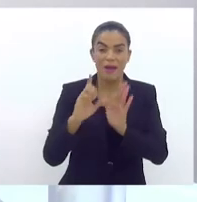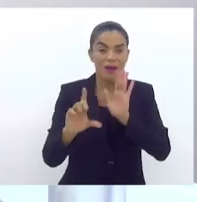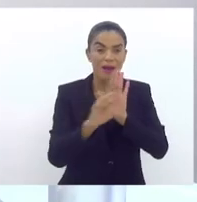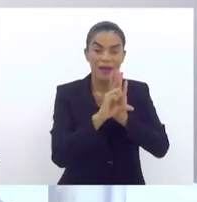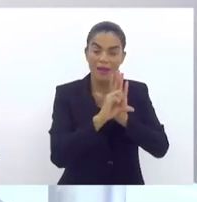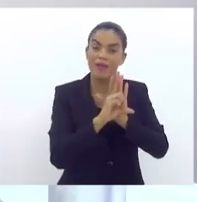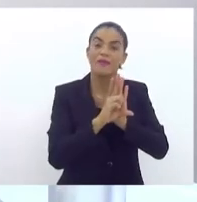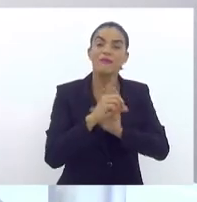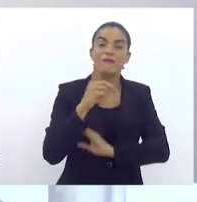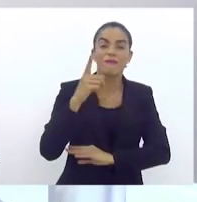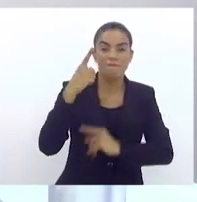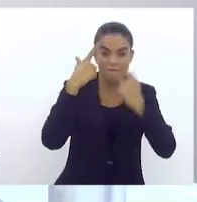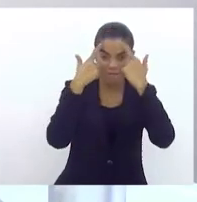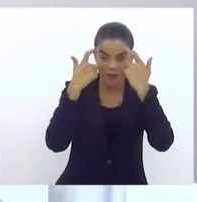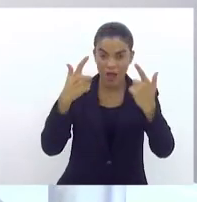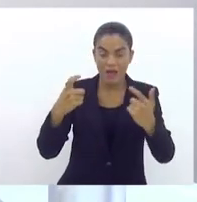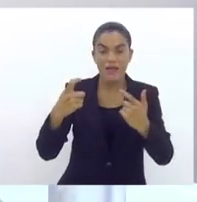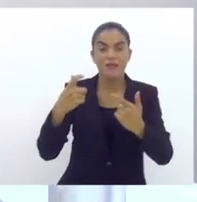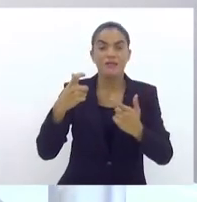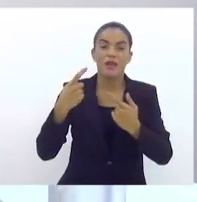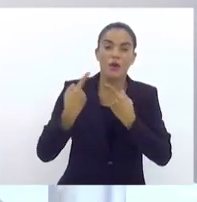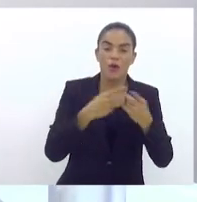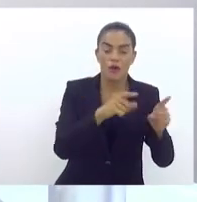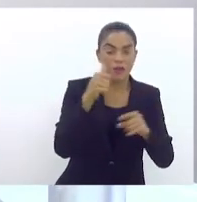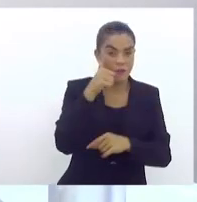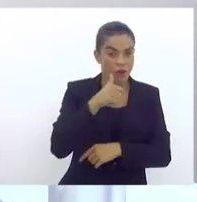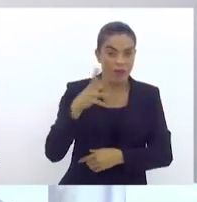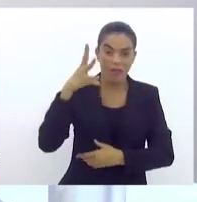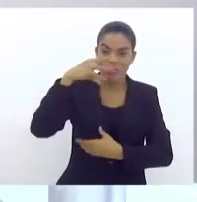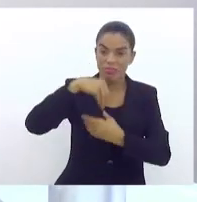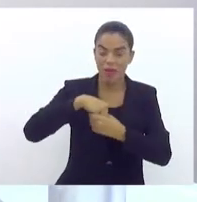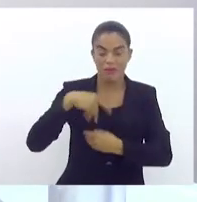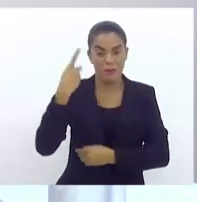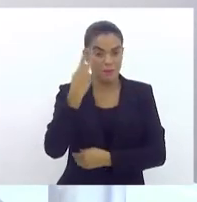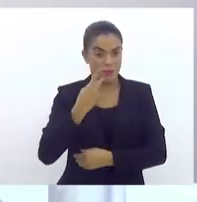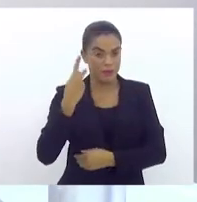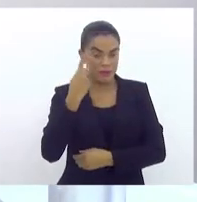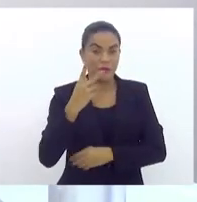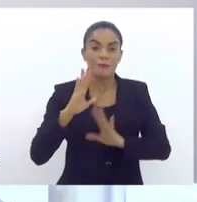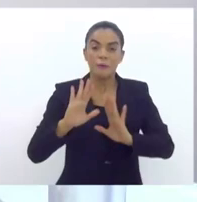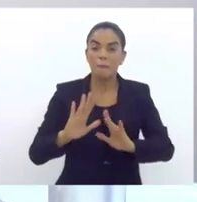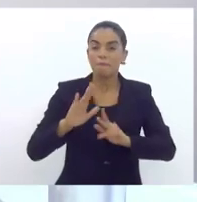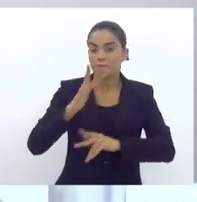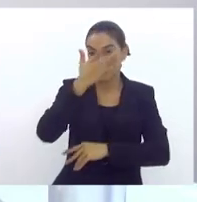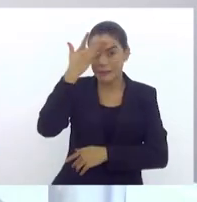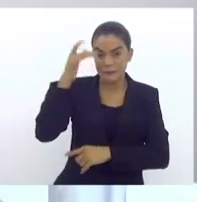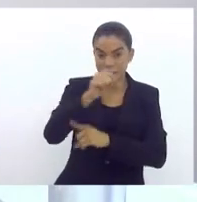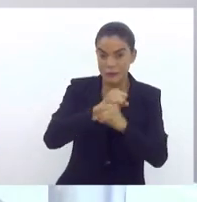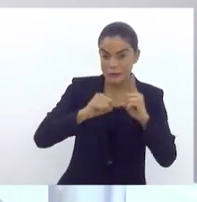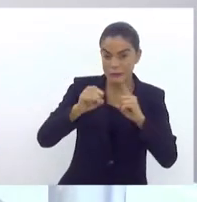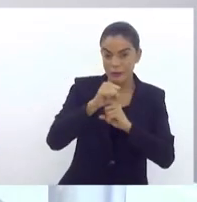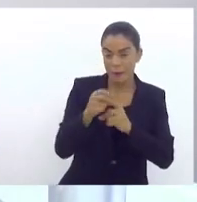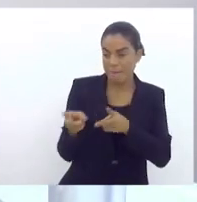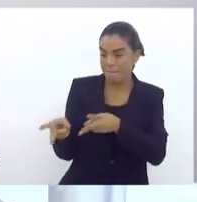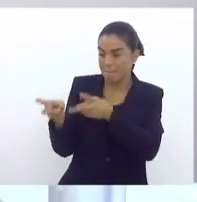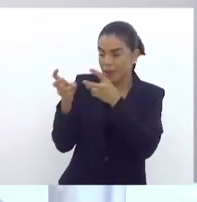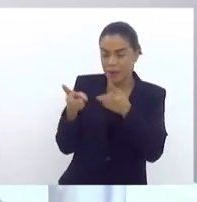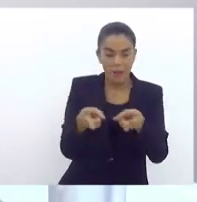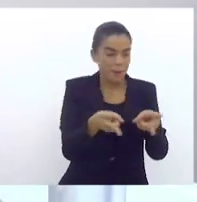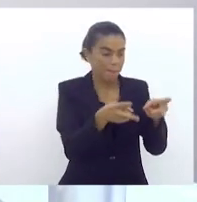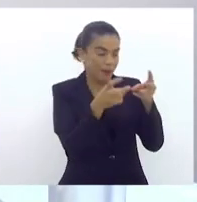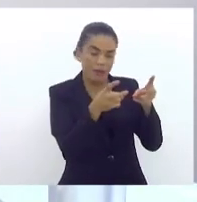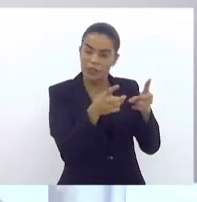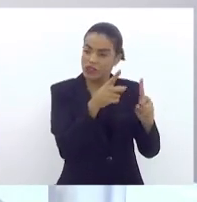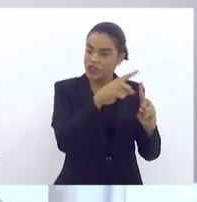lei de violência política a nível Federal então a percepção das pessoas dessa diferenciação de tipos de